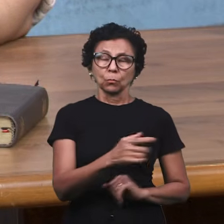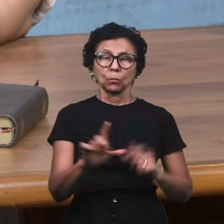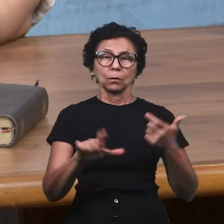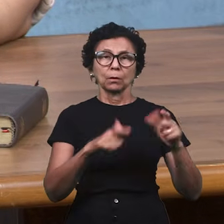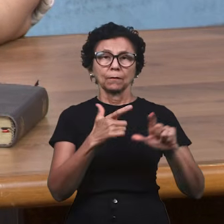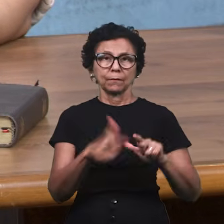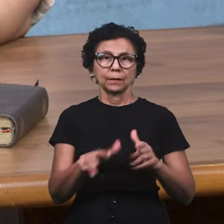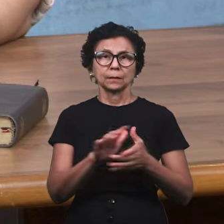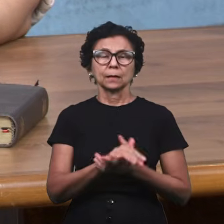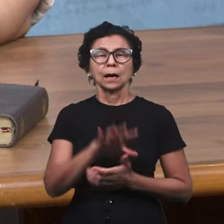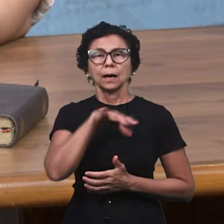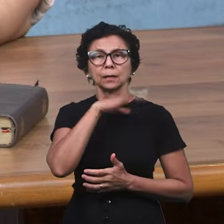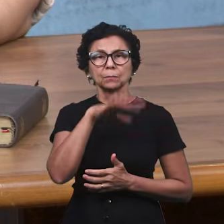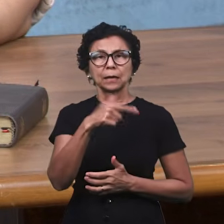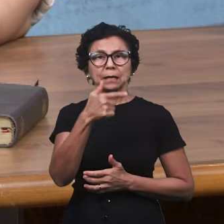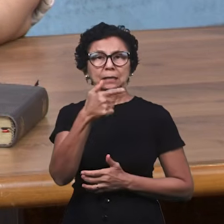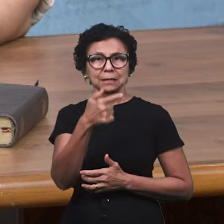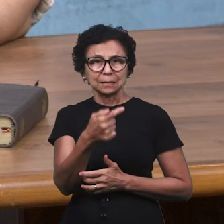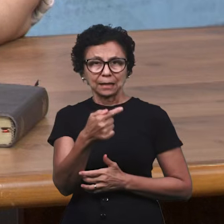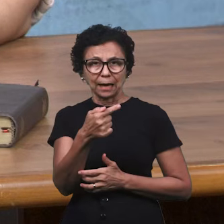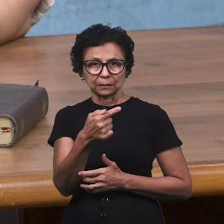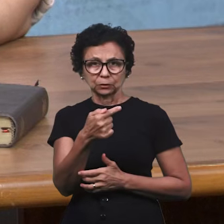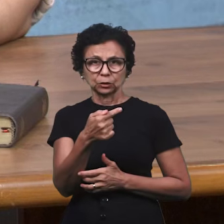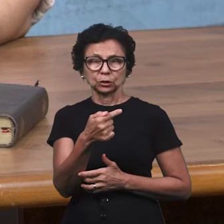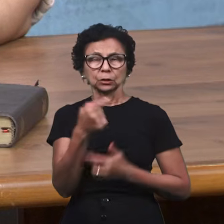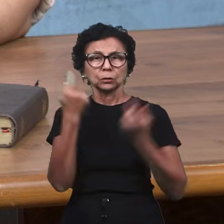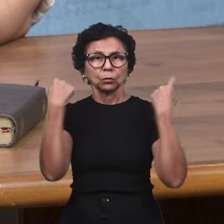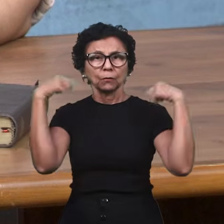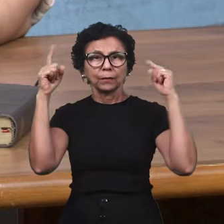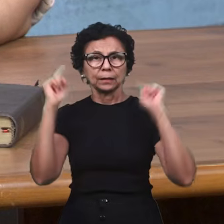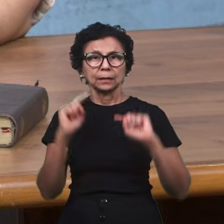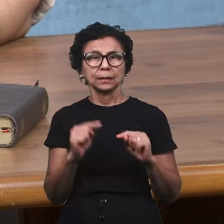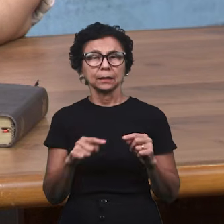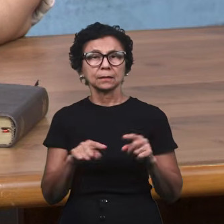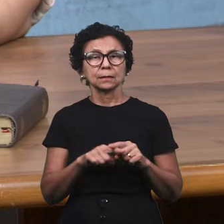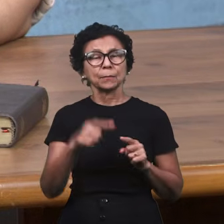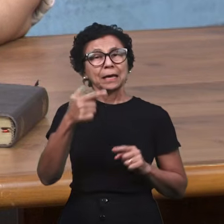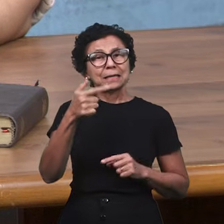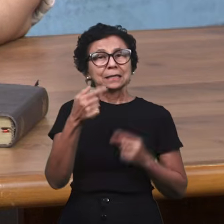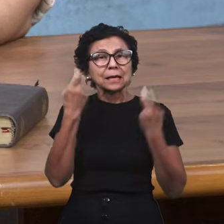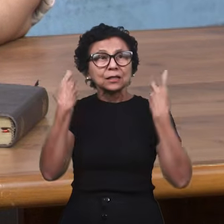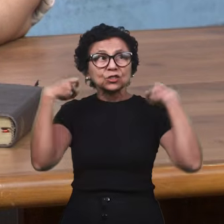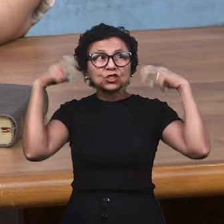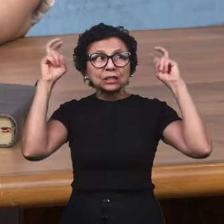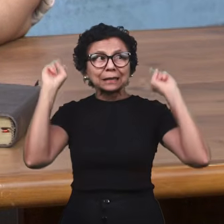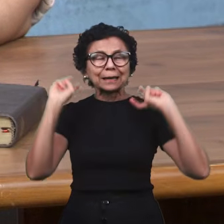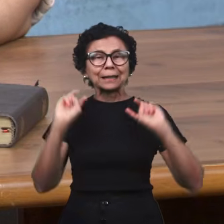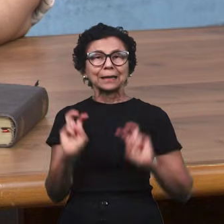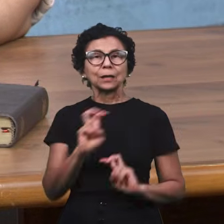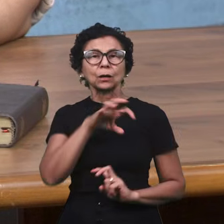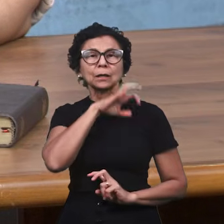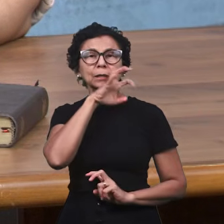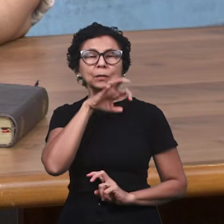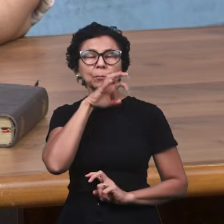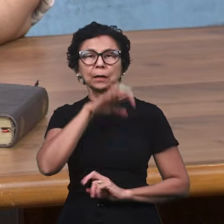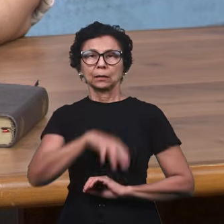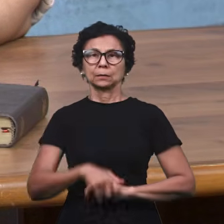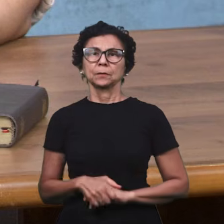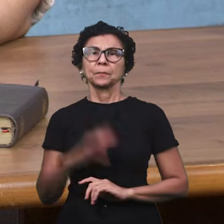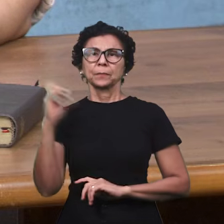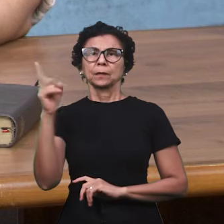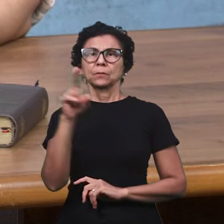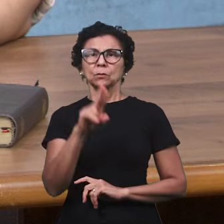7 carneiros. E Davi ia vestido de um roupão de linho fino, como